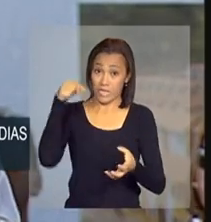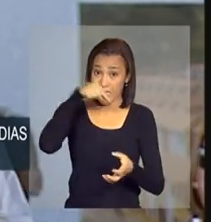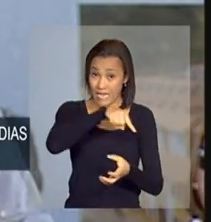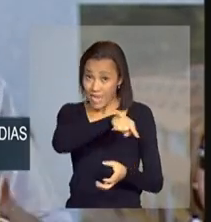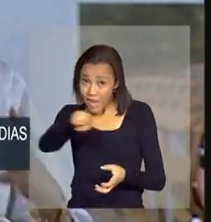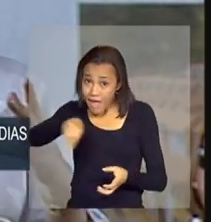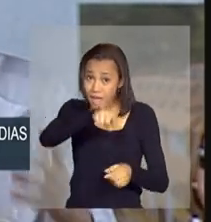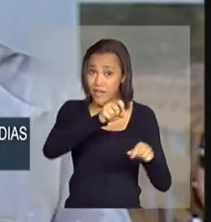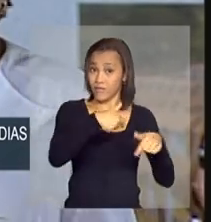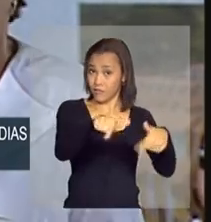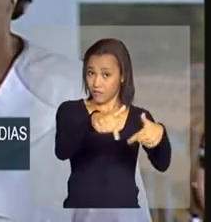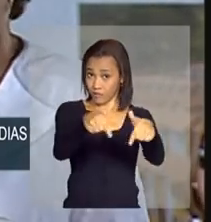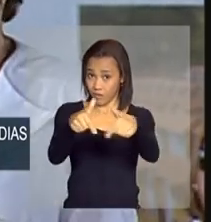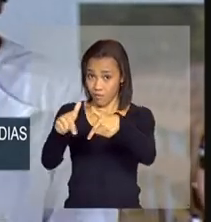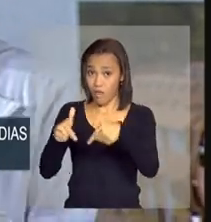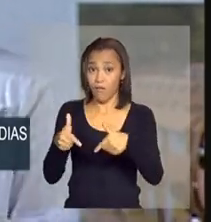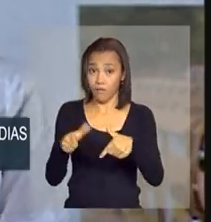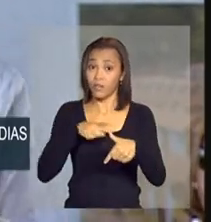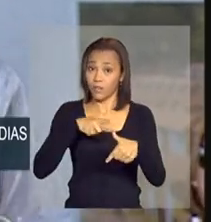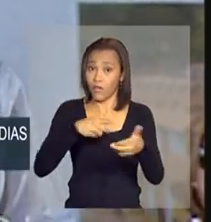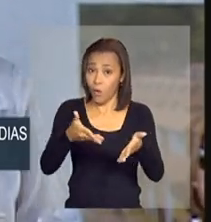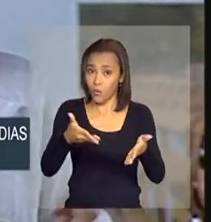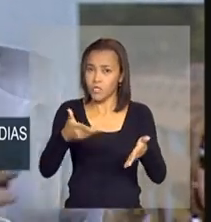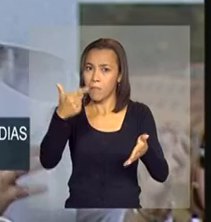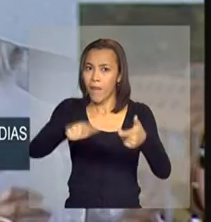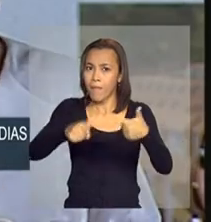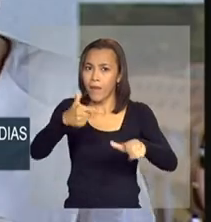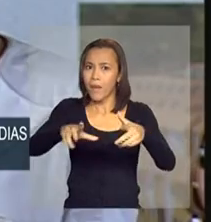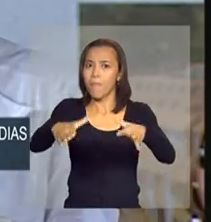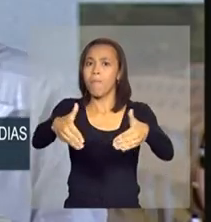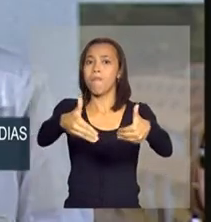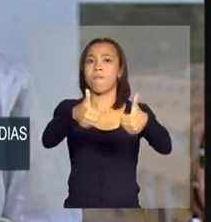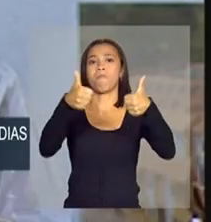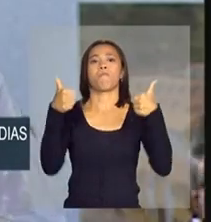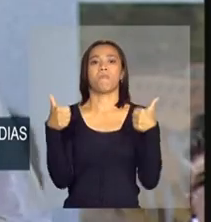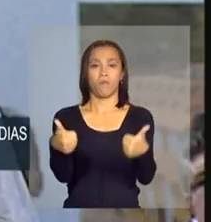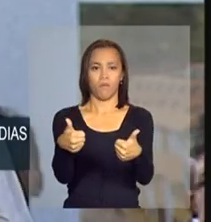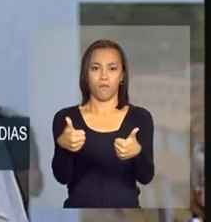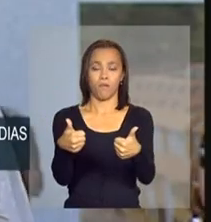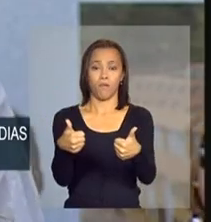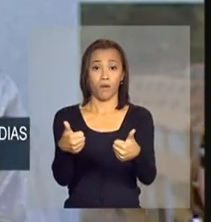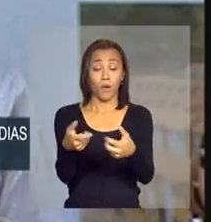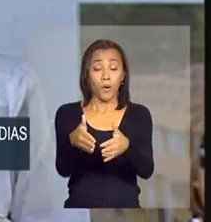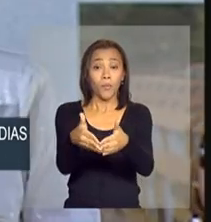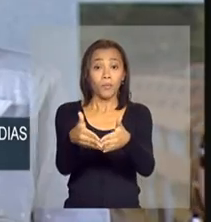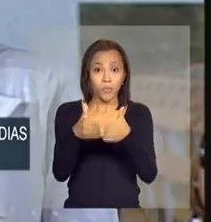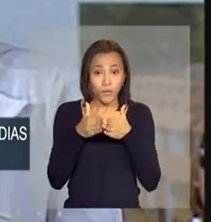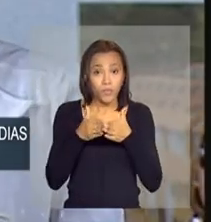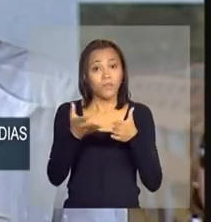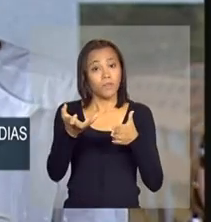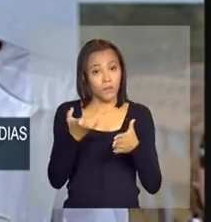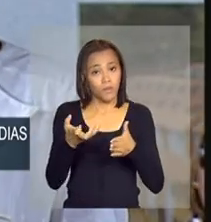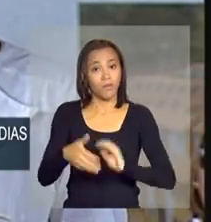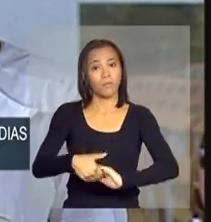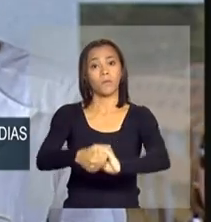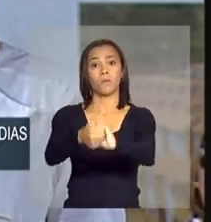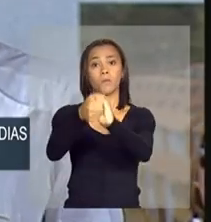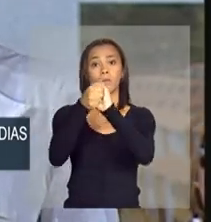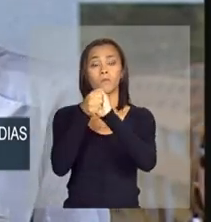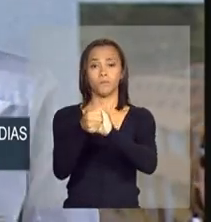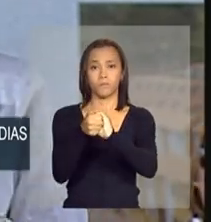empregos que existem hoje sejam cada vez melhores por isso eu queria cumprimentar